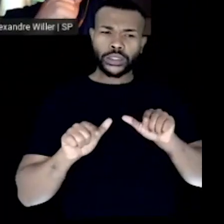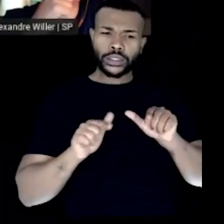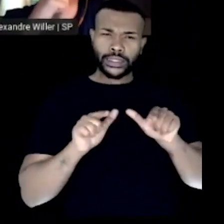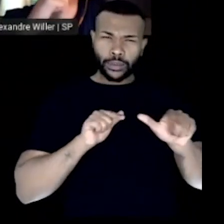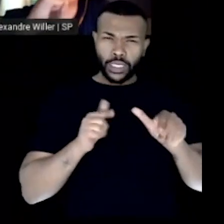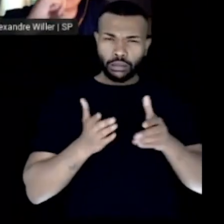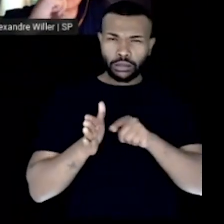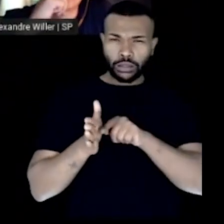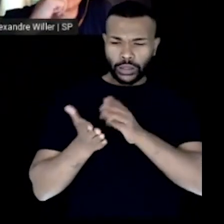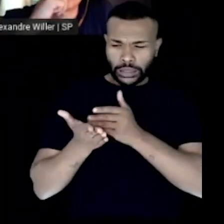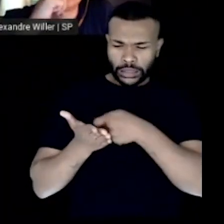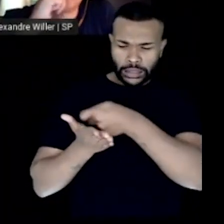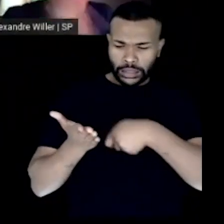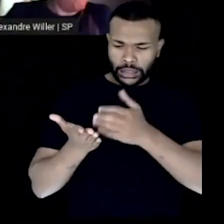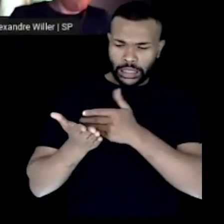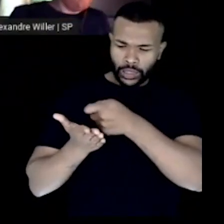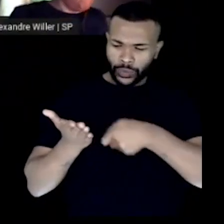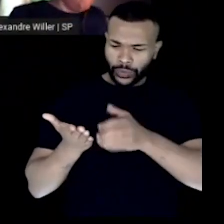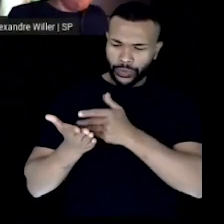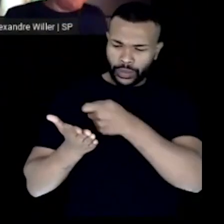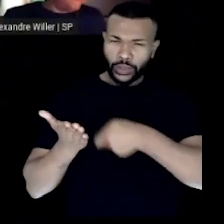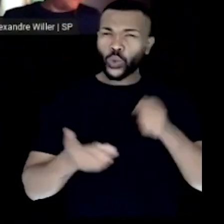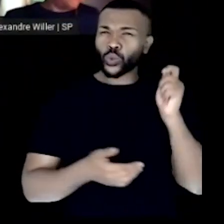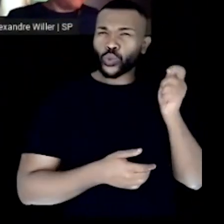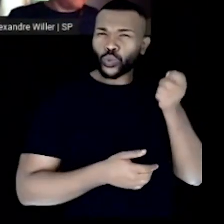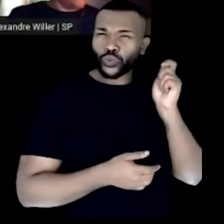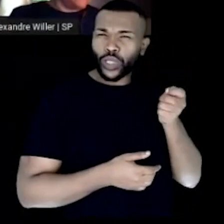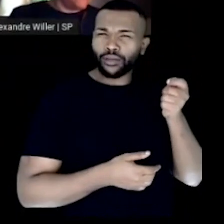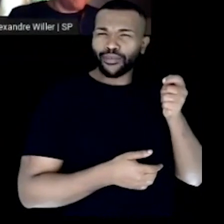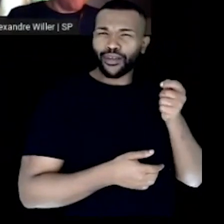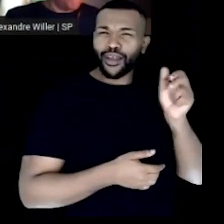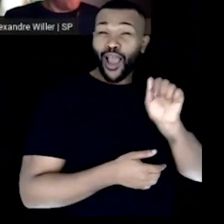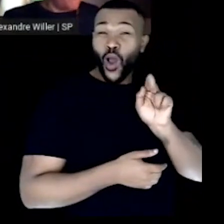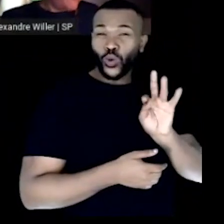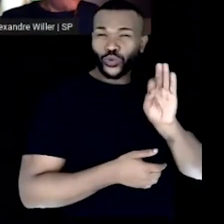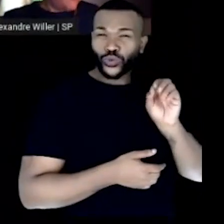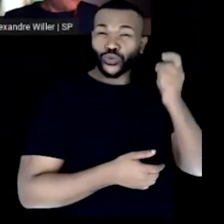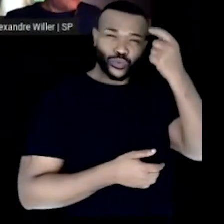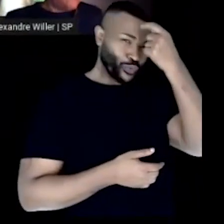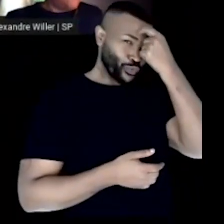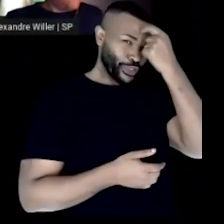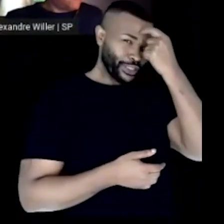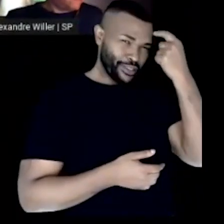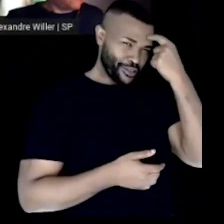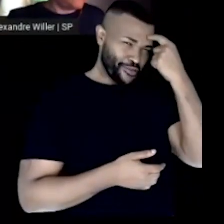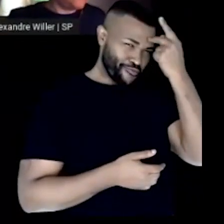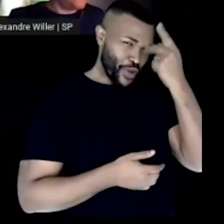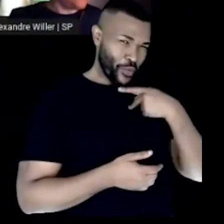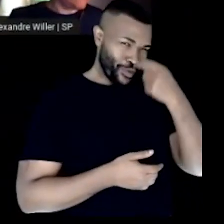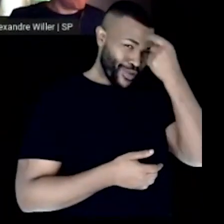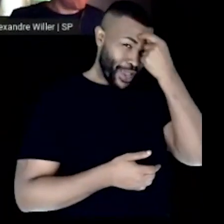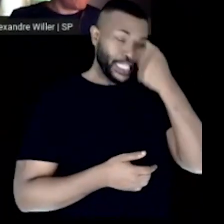durante, enquanto eu estava trabalhando o livro, eu ficava dizendo, ah, eu estou escrevendo um conto de fadas autoconsciente. Então, assim, com